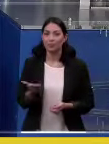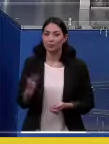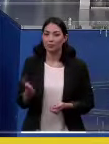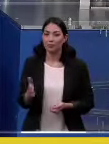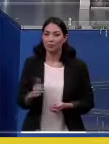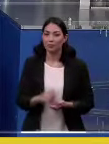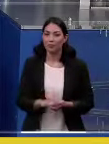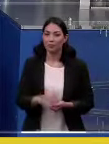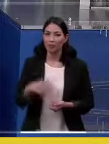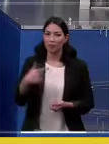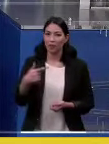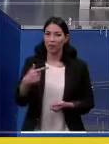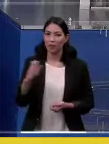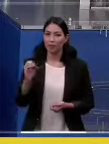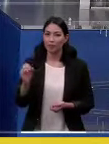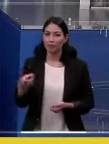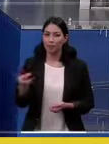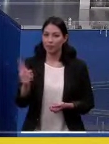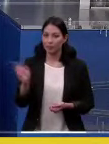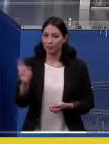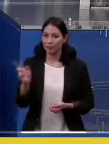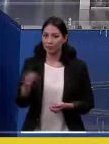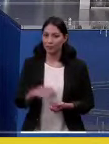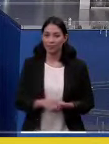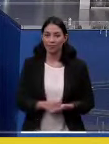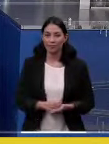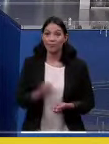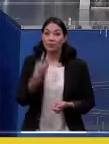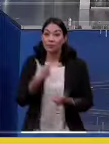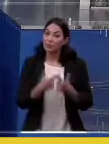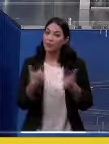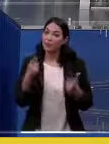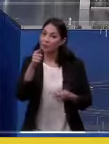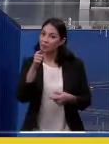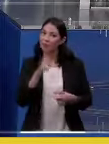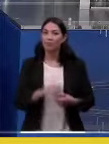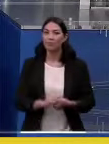Dia de Sorte é de R$ 700 mil. Boa sorte para você.